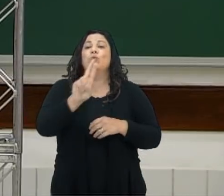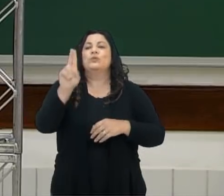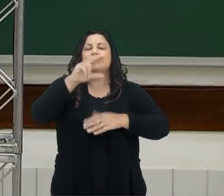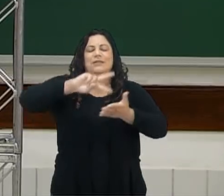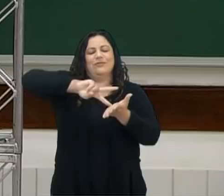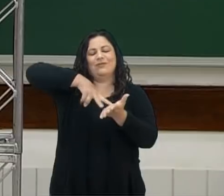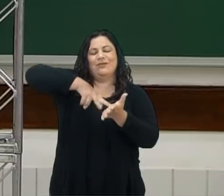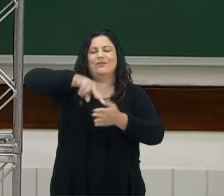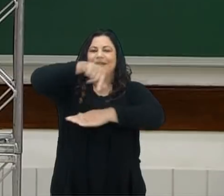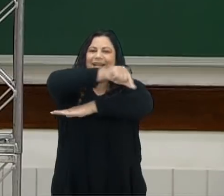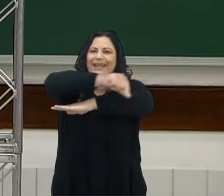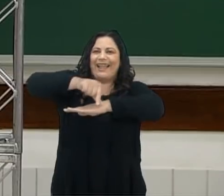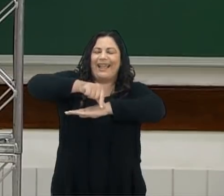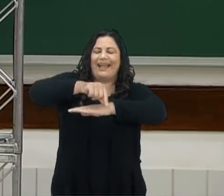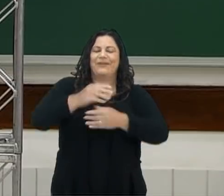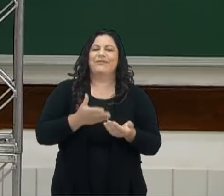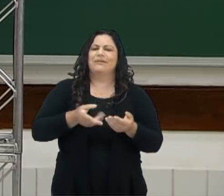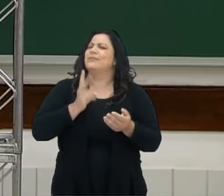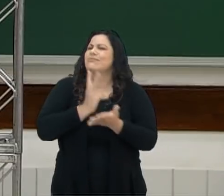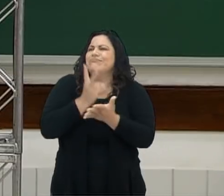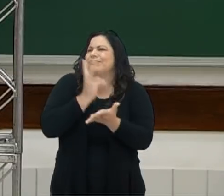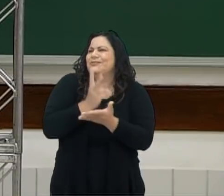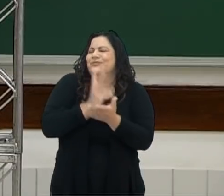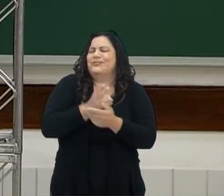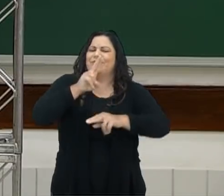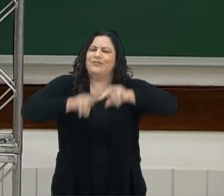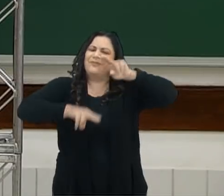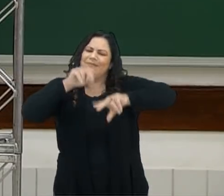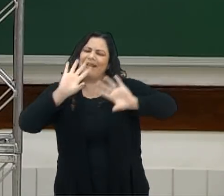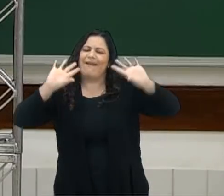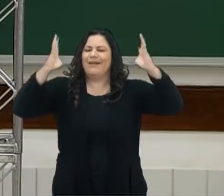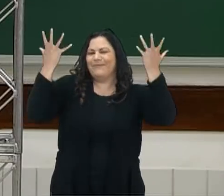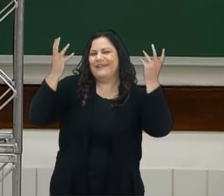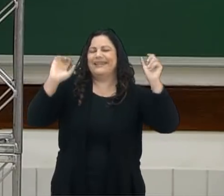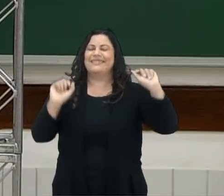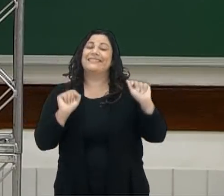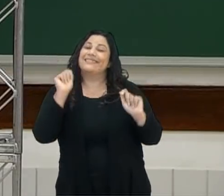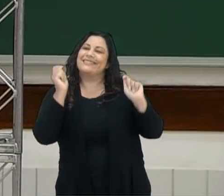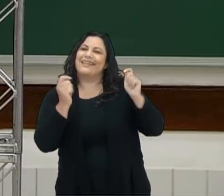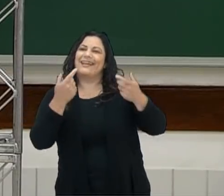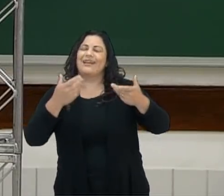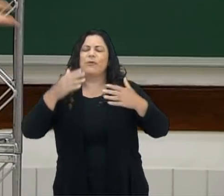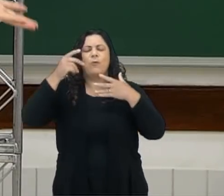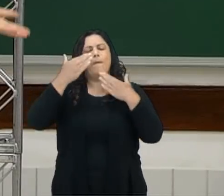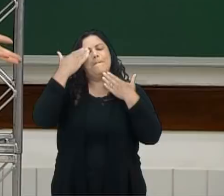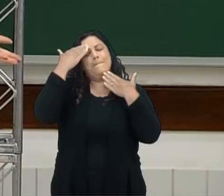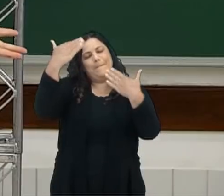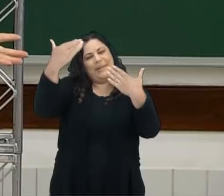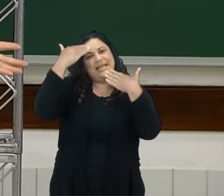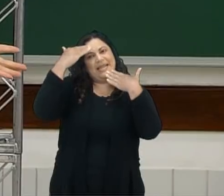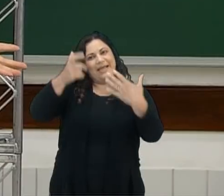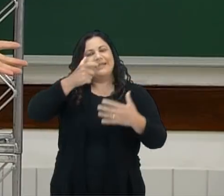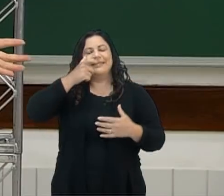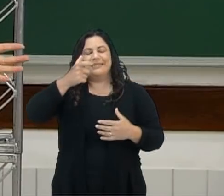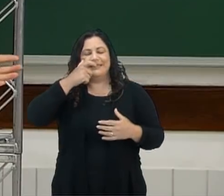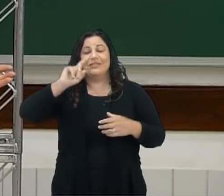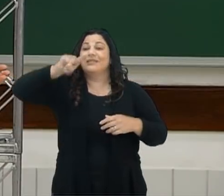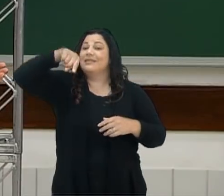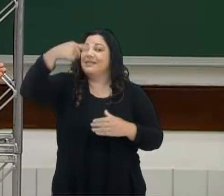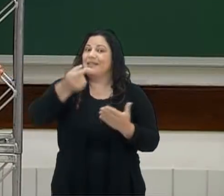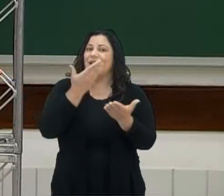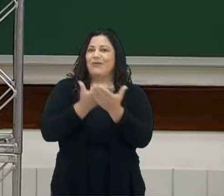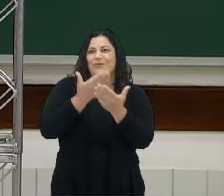arraiata. Muito obrigada por todos assistirem e até a próxima aula. Sejam extraordinários. Até mais.